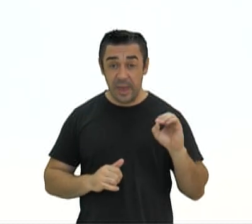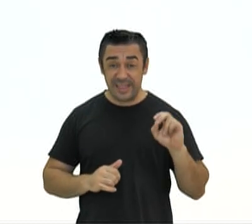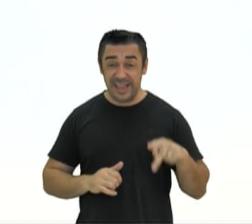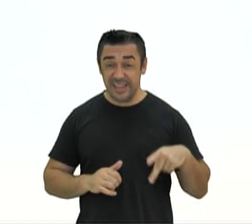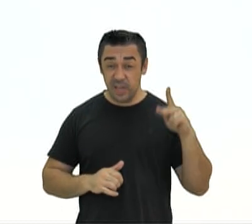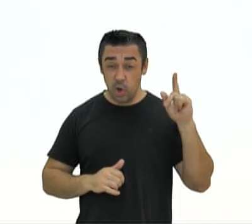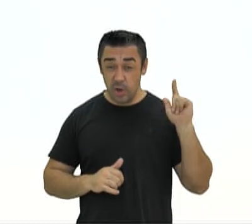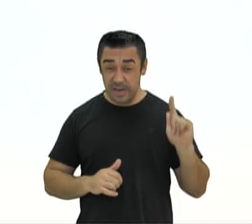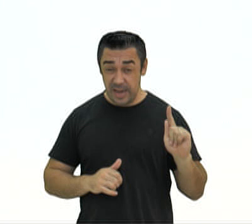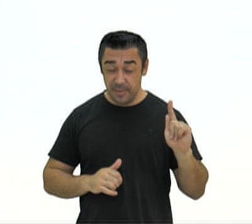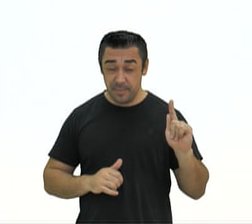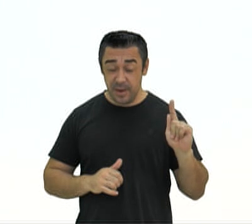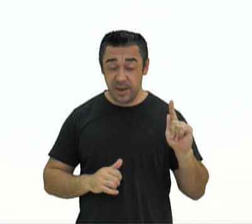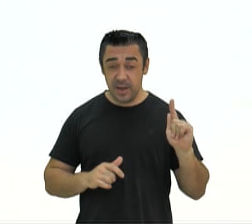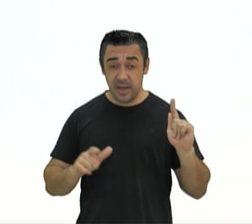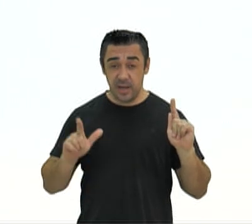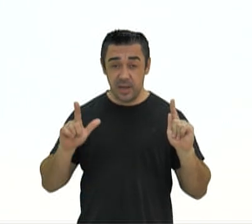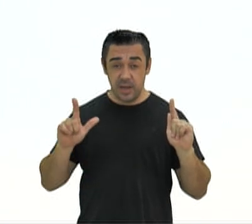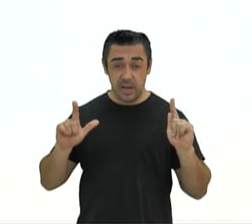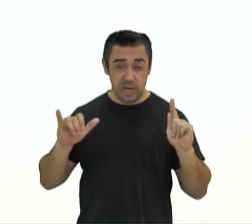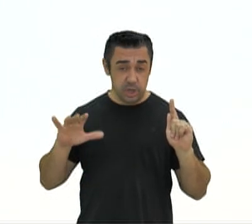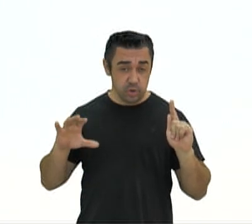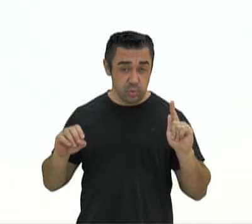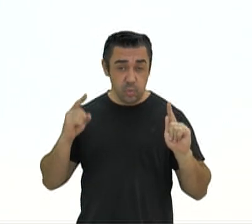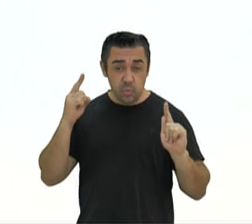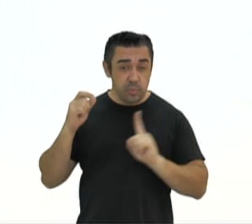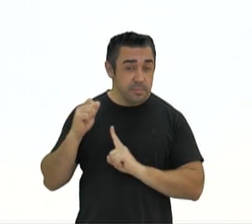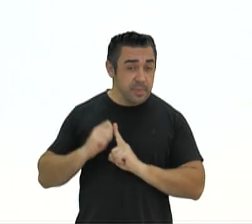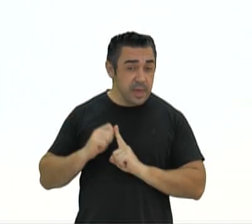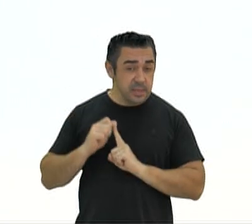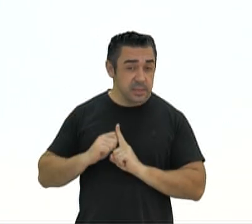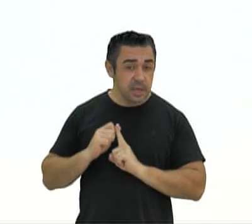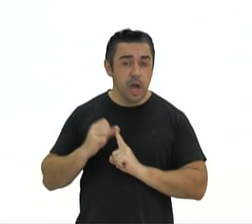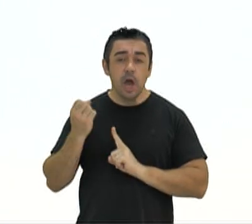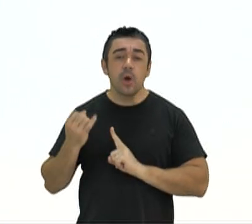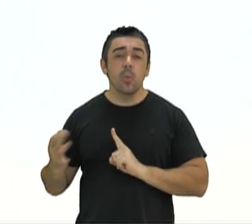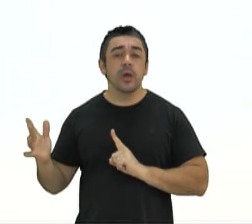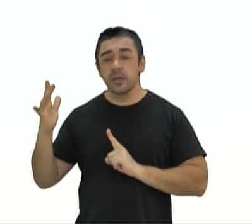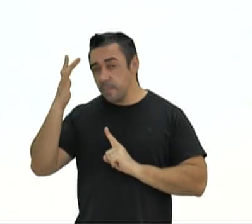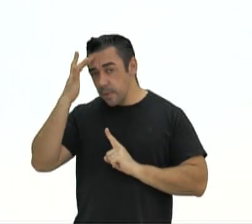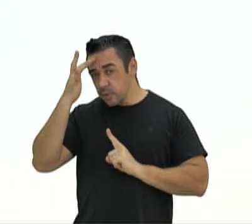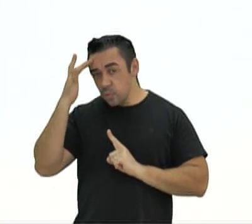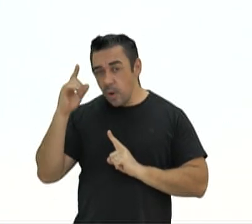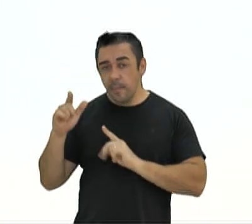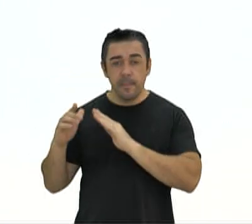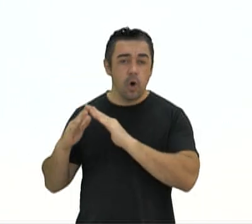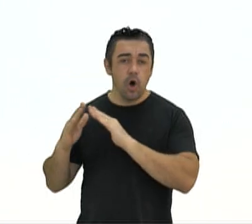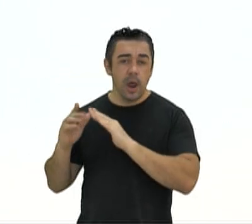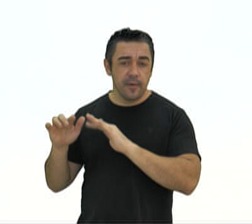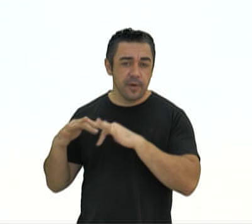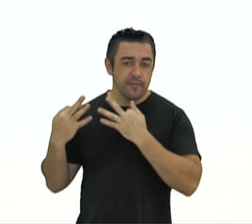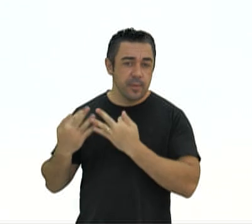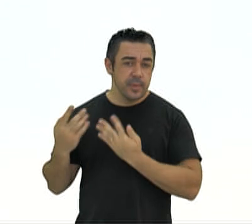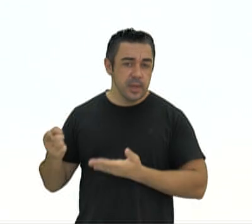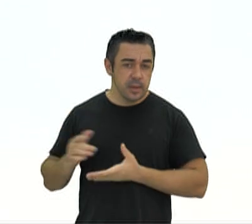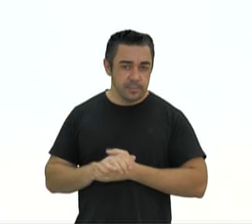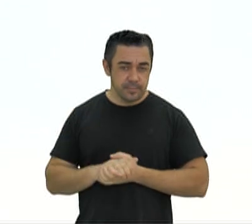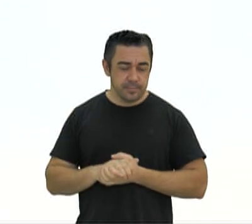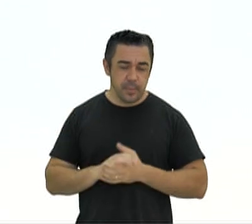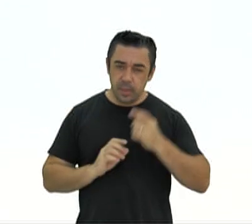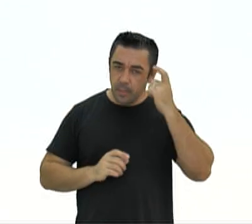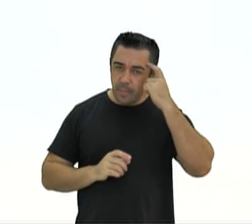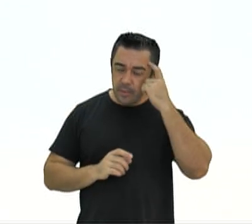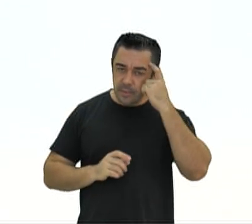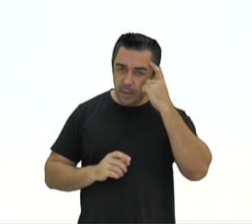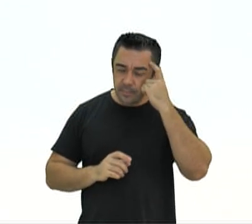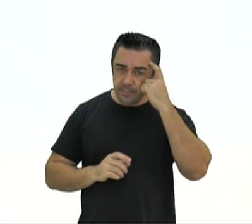450 quilos de lixo em um mês, quantas pessoas tinham nessa família? Então aqui você tem que